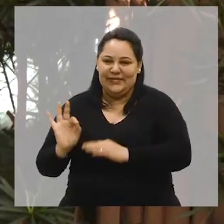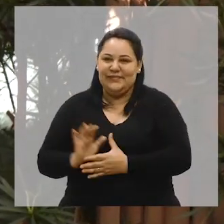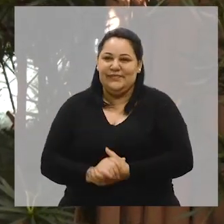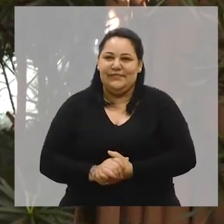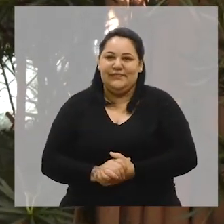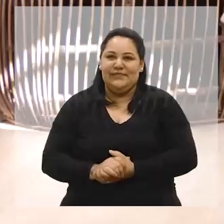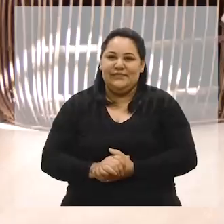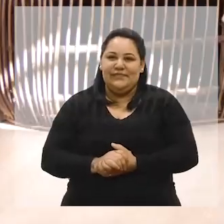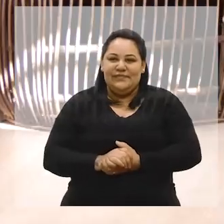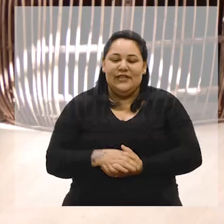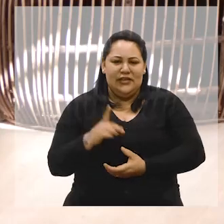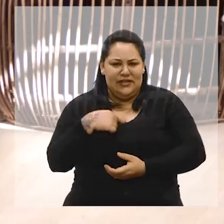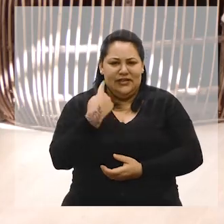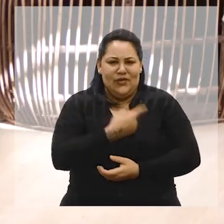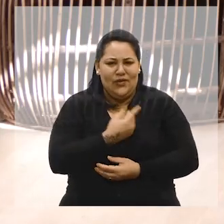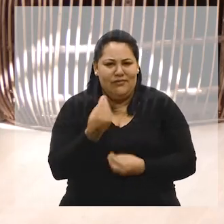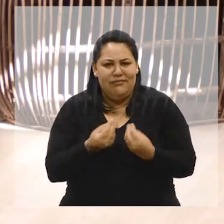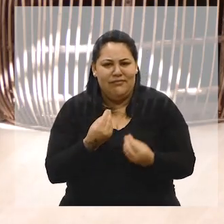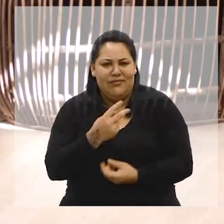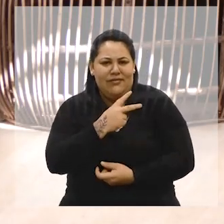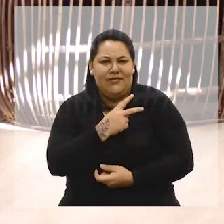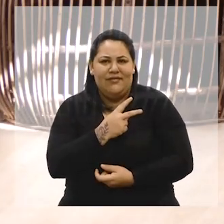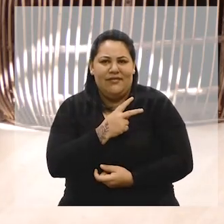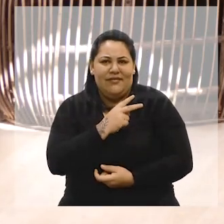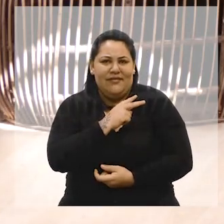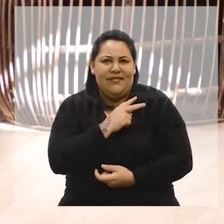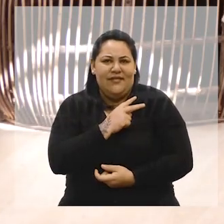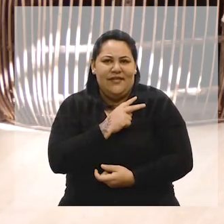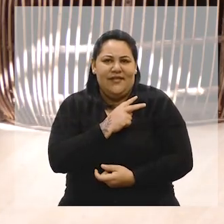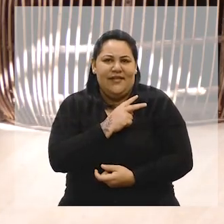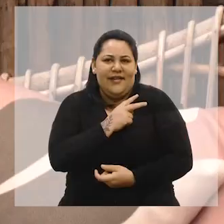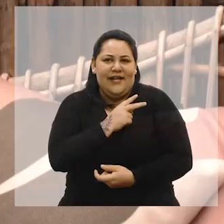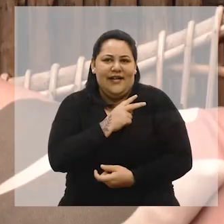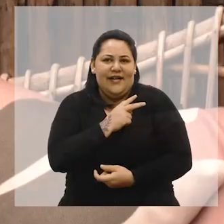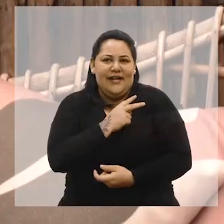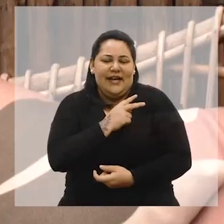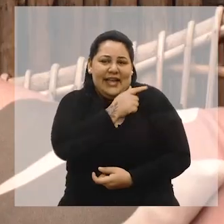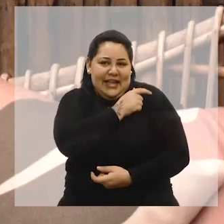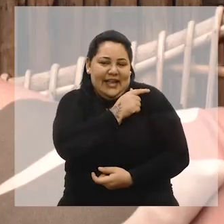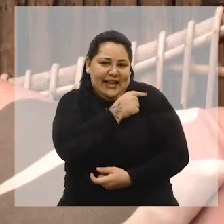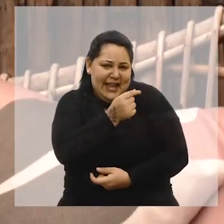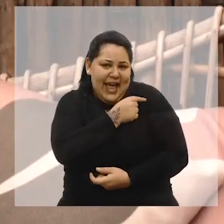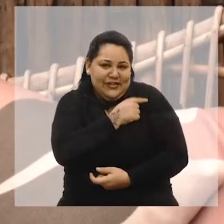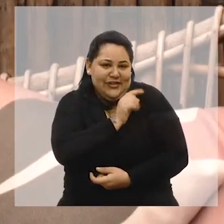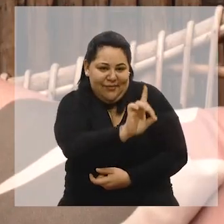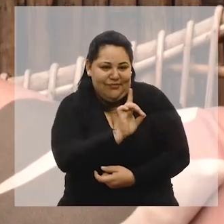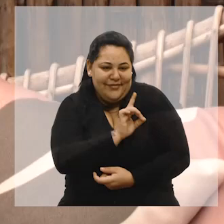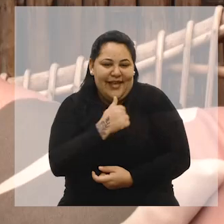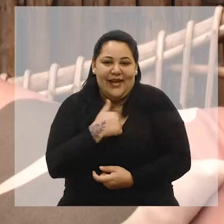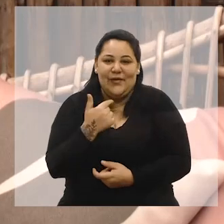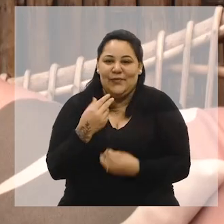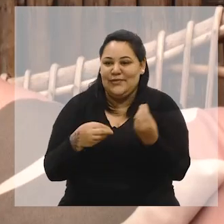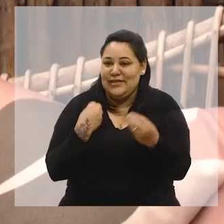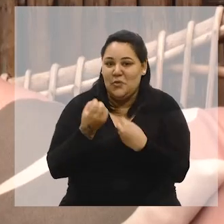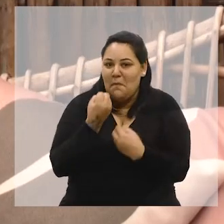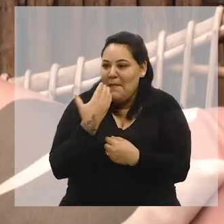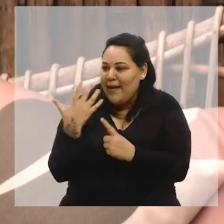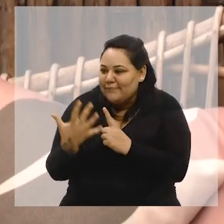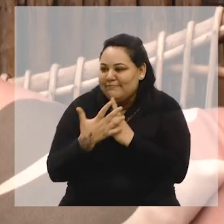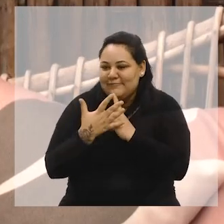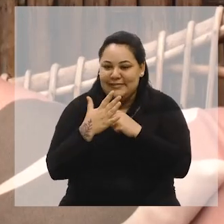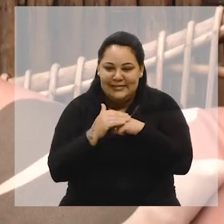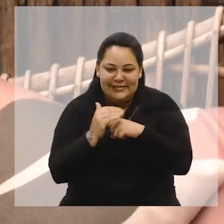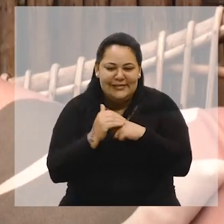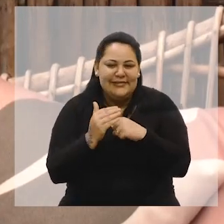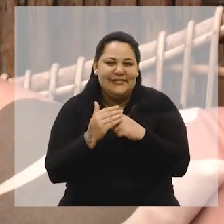E a gente, como cliente, se sente acolhido. Eu me sinto acolhida isso. quando eu chego num lugar que é pensado milimetricamente, sabe? Exato.